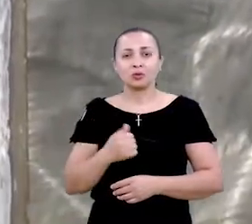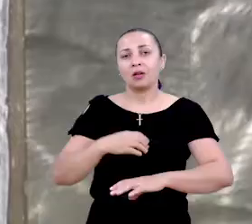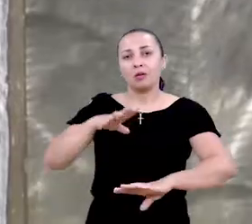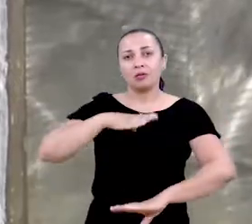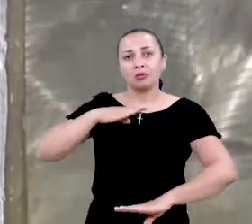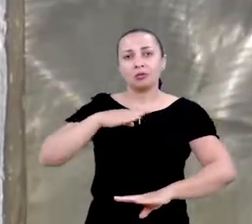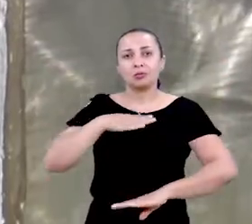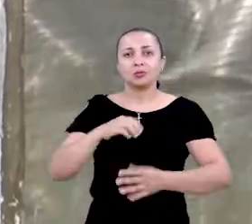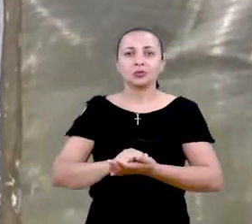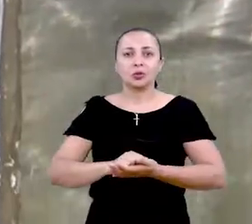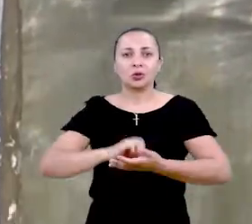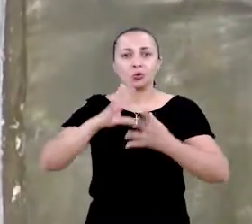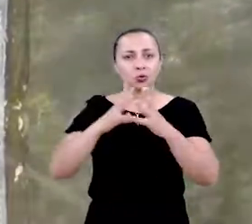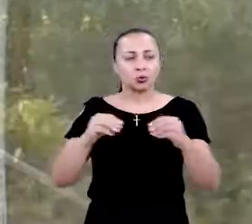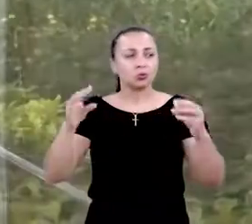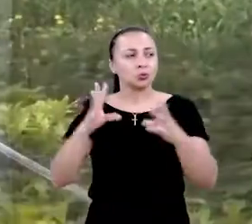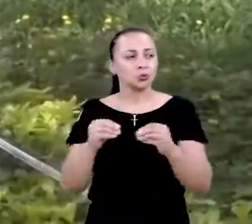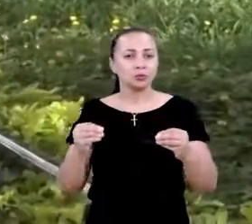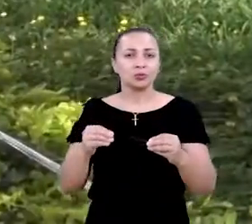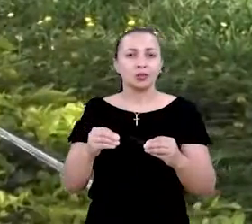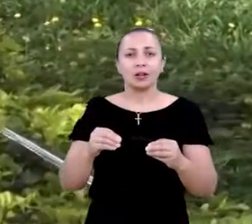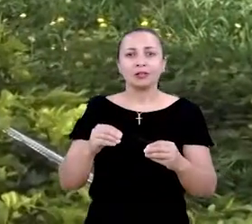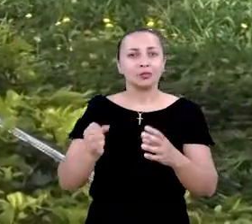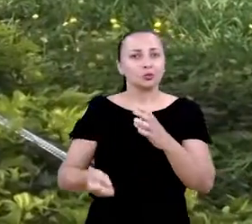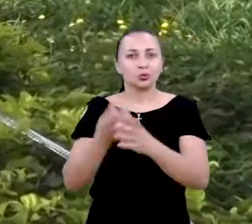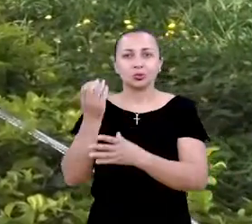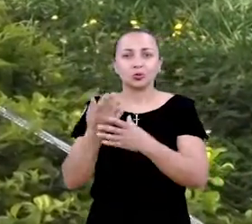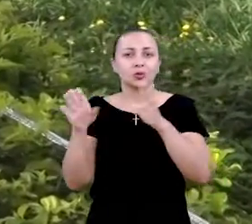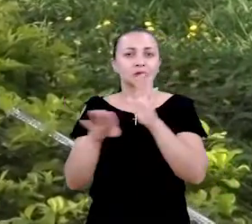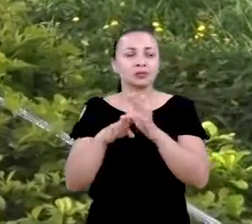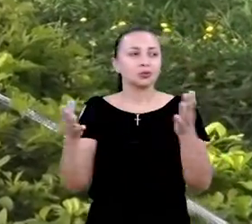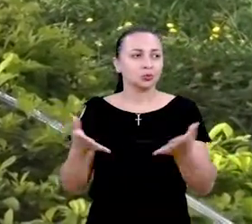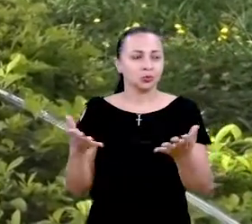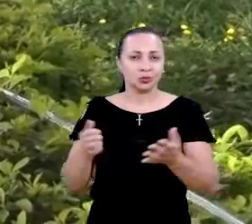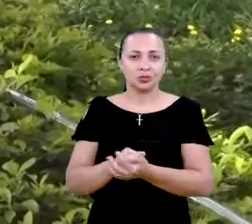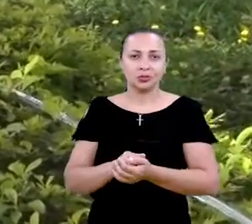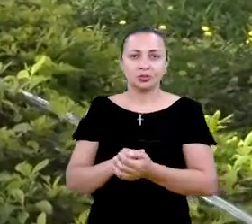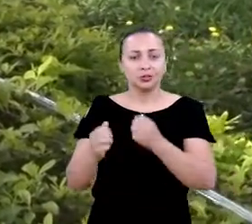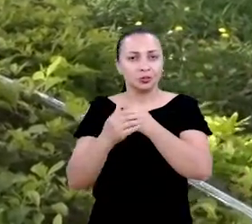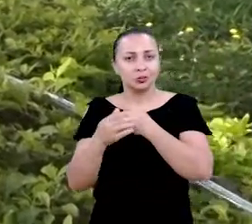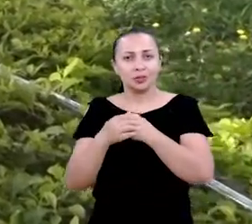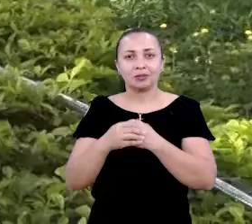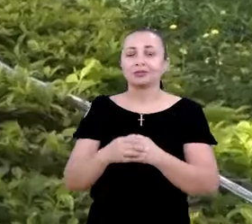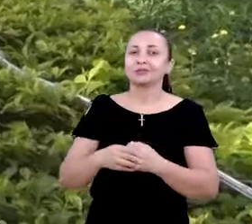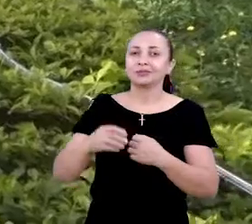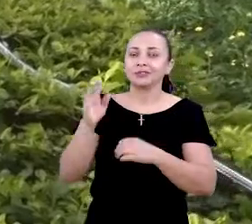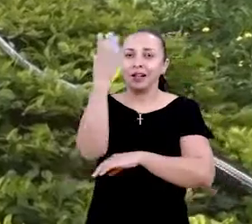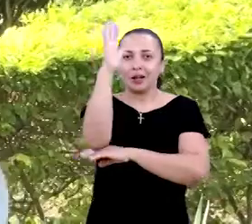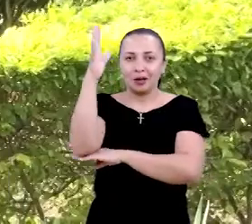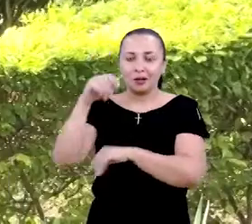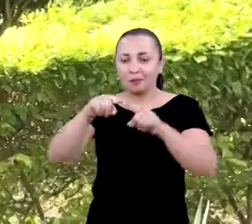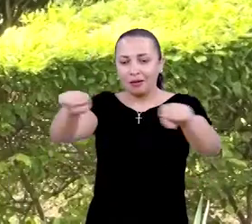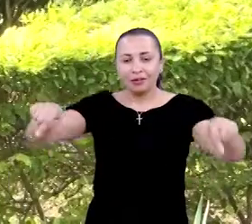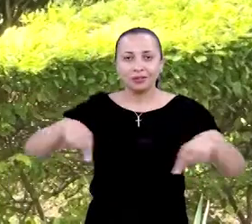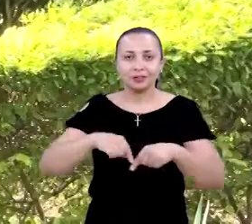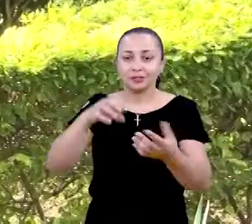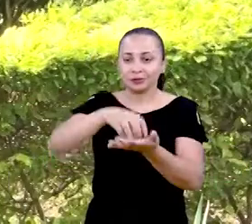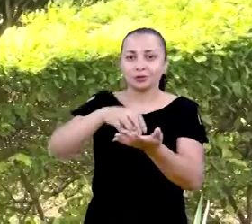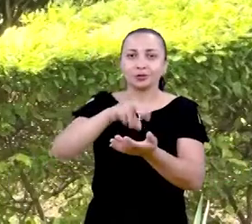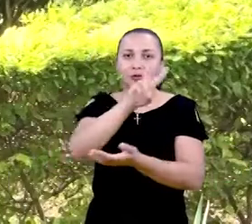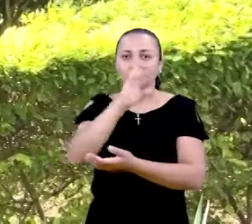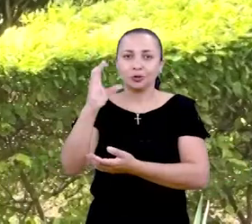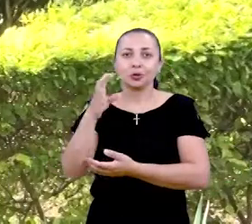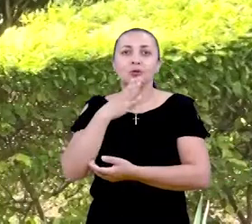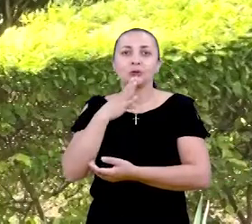desaparecidos e muitos desses sequer apareceram até hoje. Então aqui a gente convida vocês para vir na Praça Tancredo Neves, no centro de Vitória da Conquista, e conhecer o nome